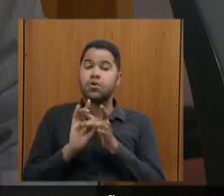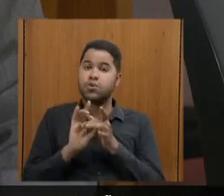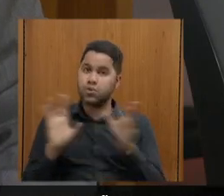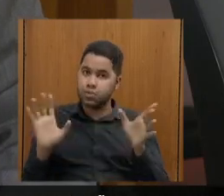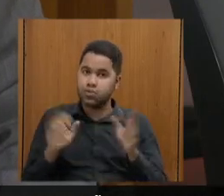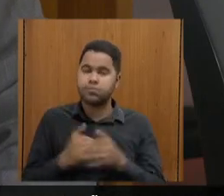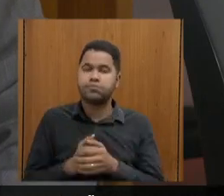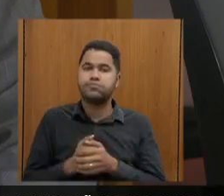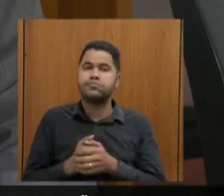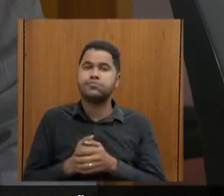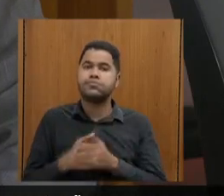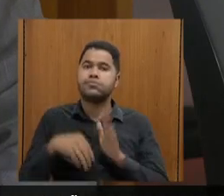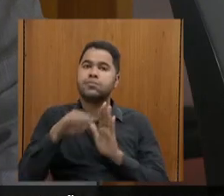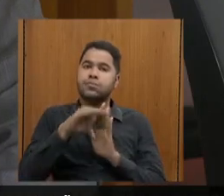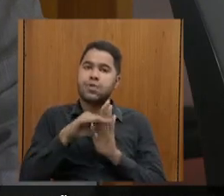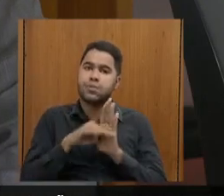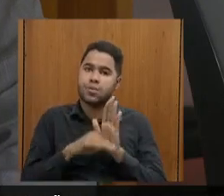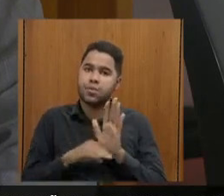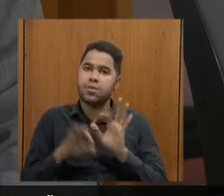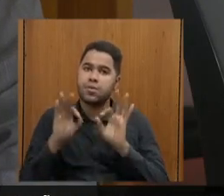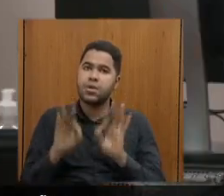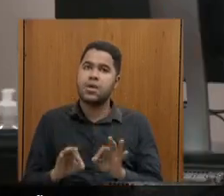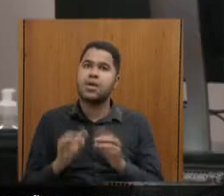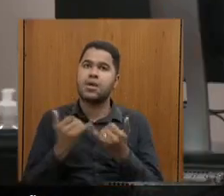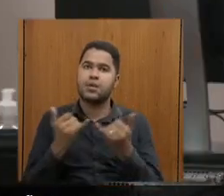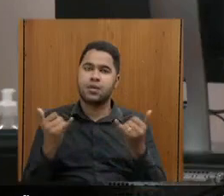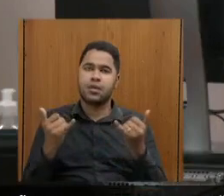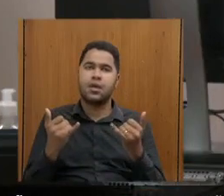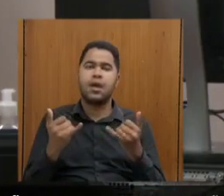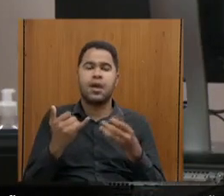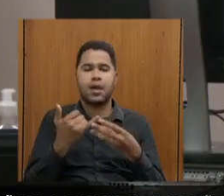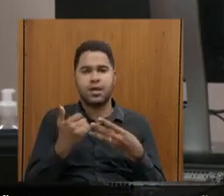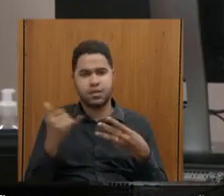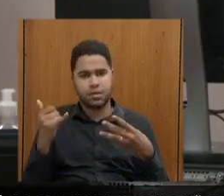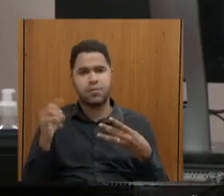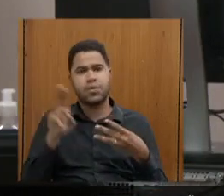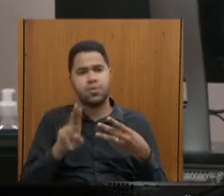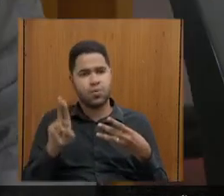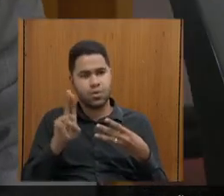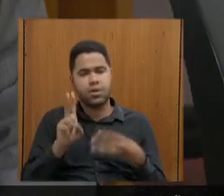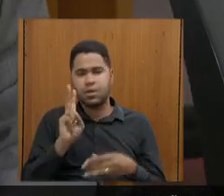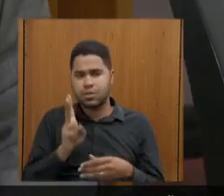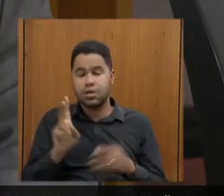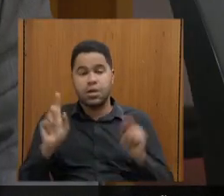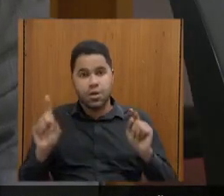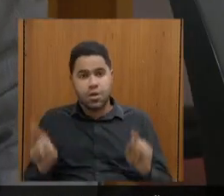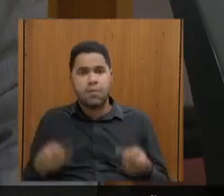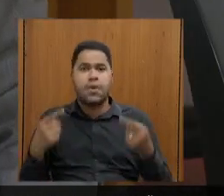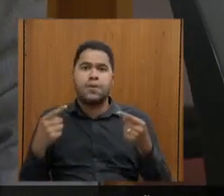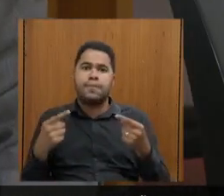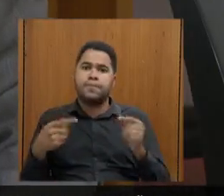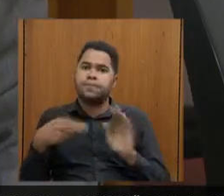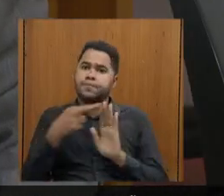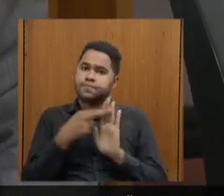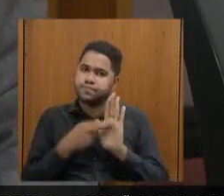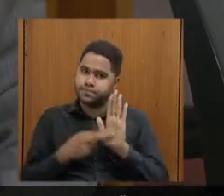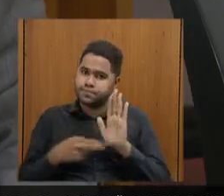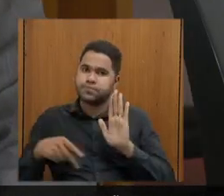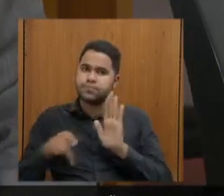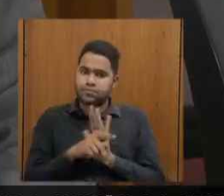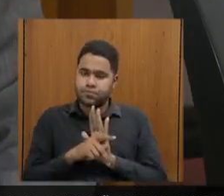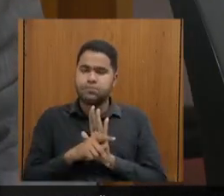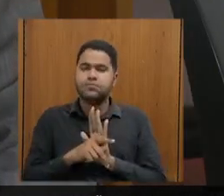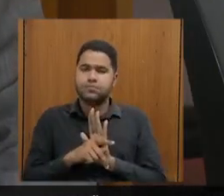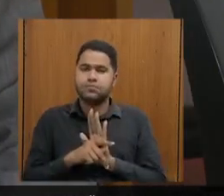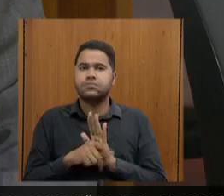é dentro do programa de eficiência energética acender que tem usado Então esse sempre é Um Desafio Porque isso é uma regra regulatório